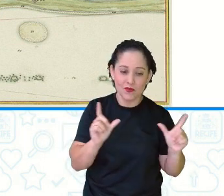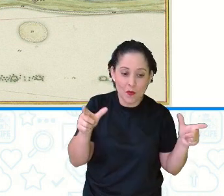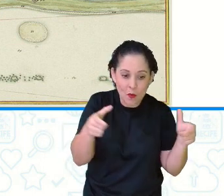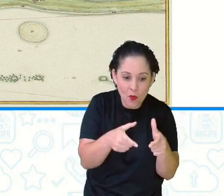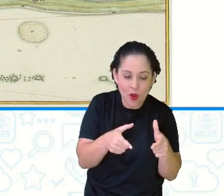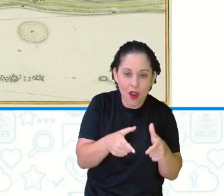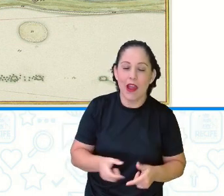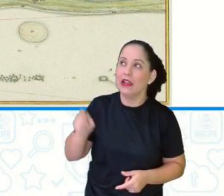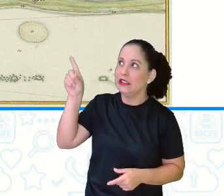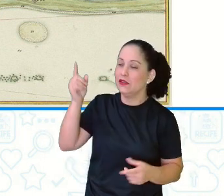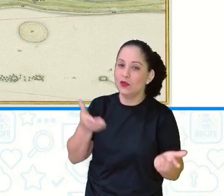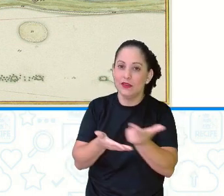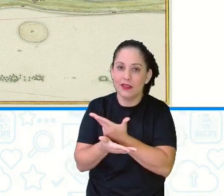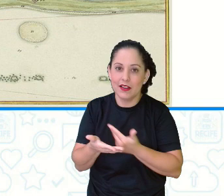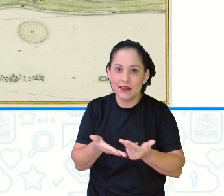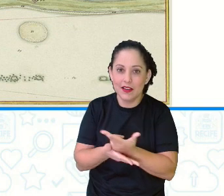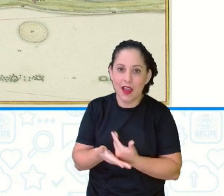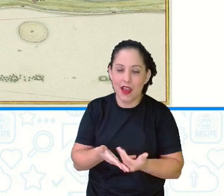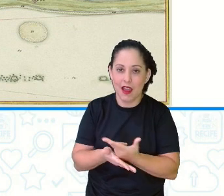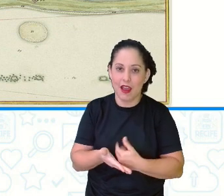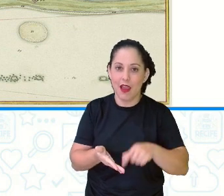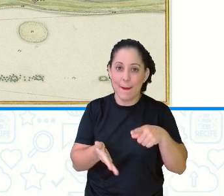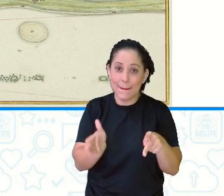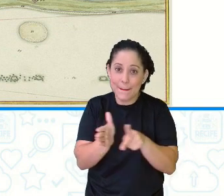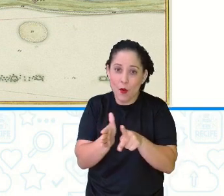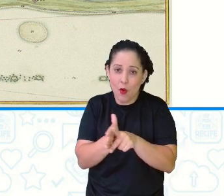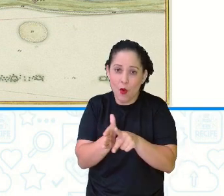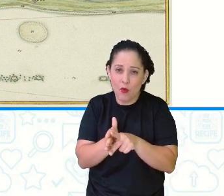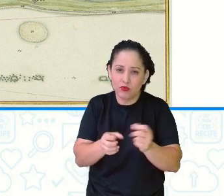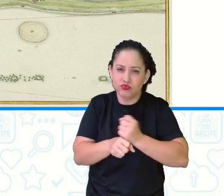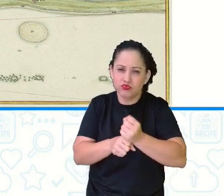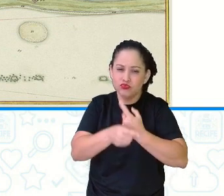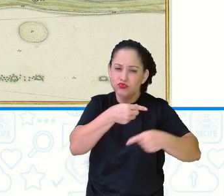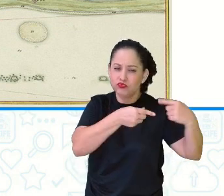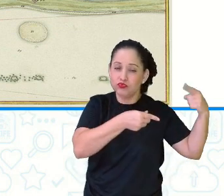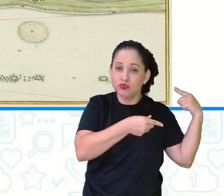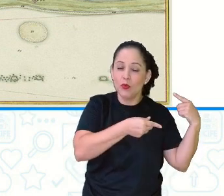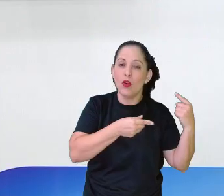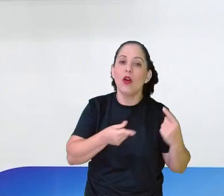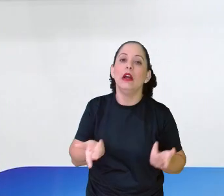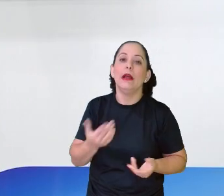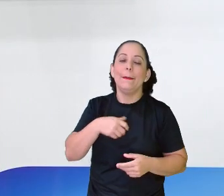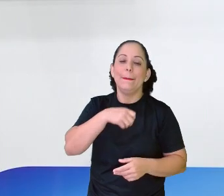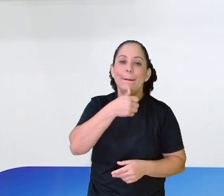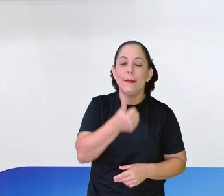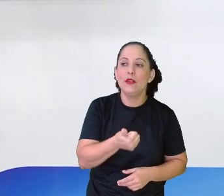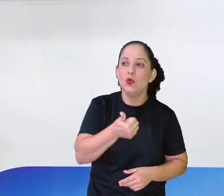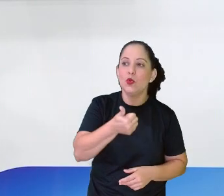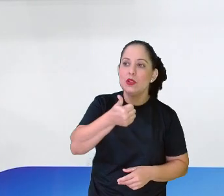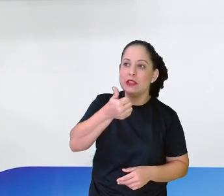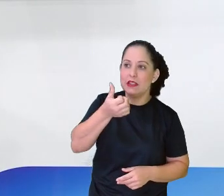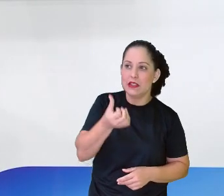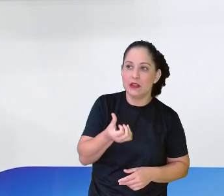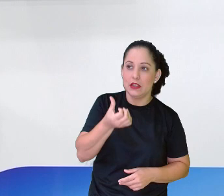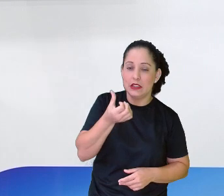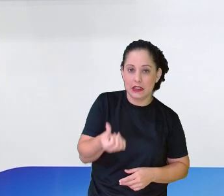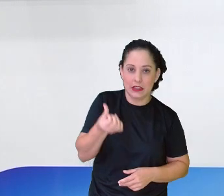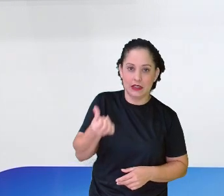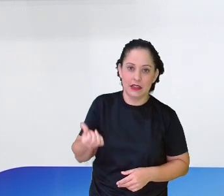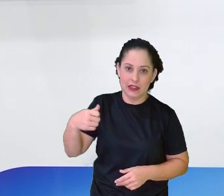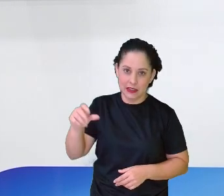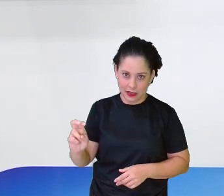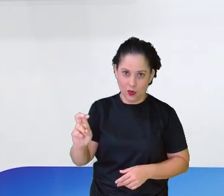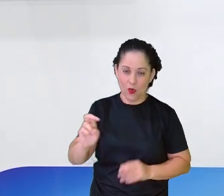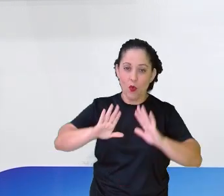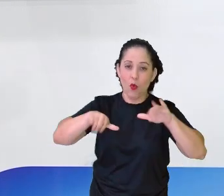em 1665, lá no começo da invasão holandesa, e como o Recife era antigamente. A gente pode